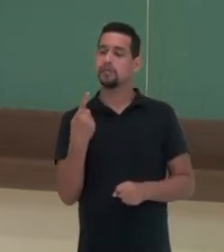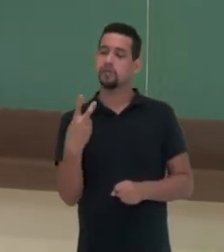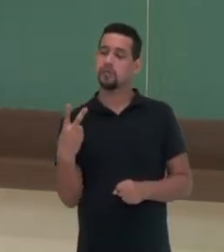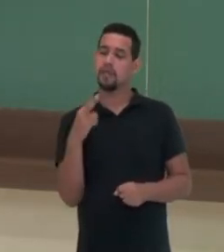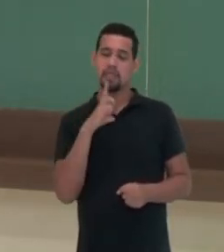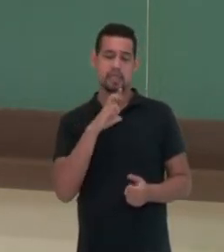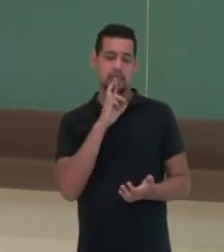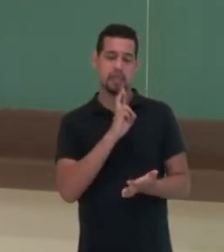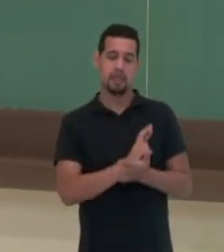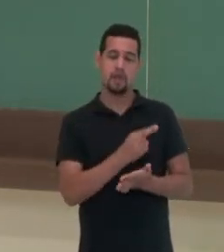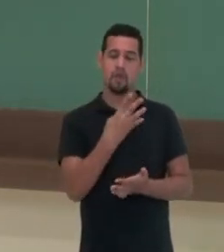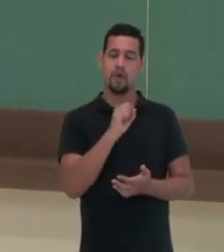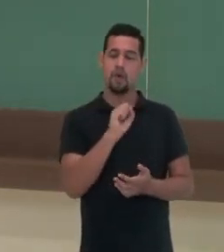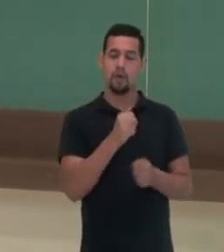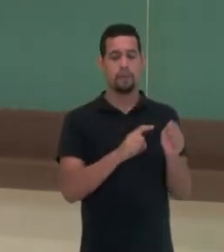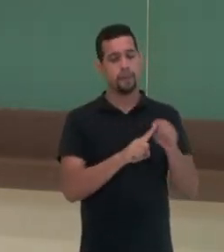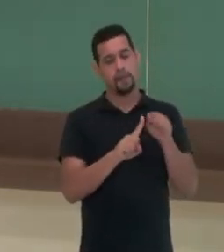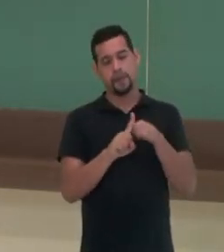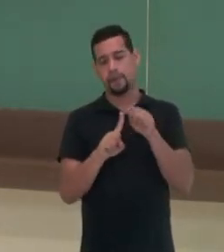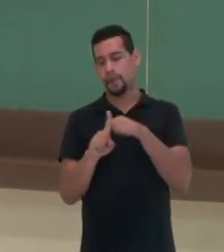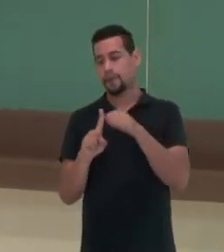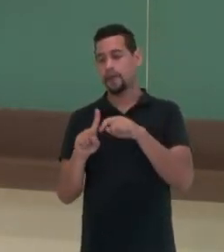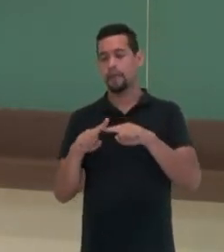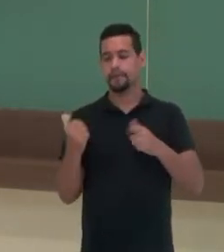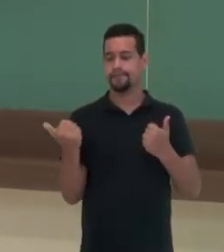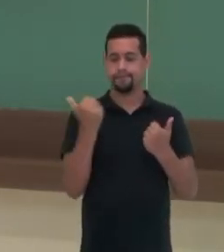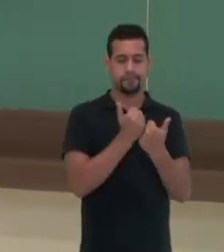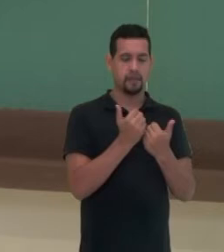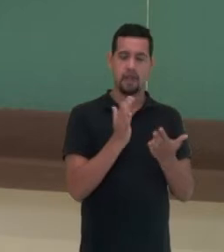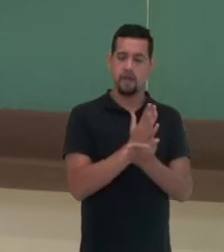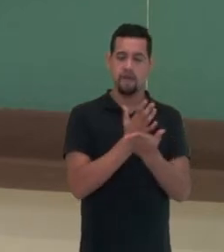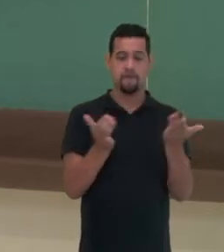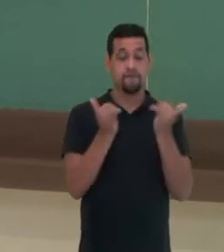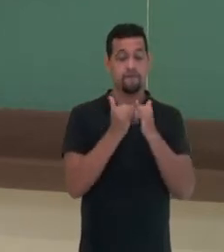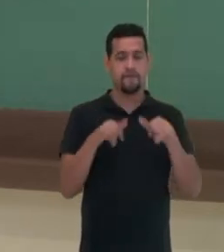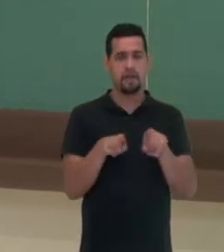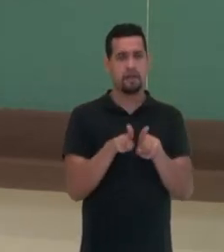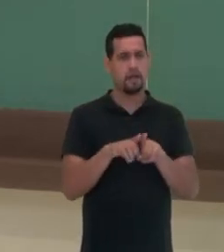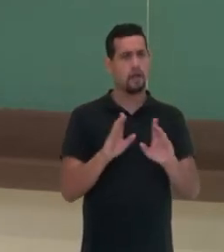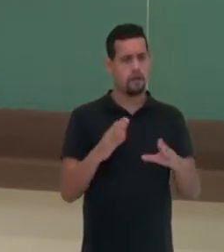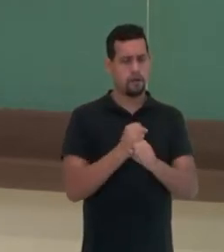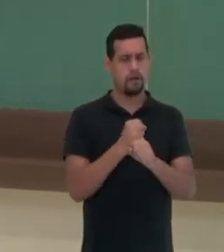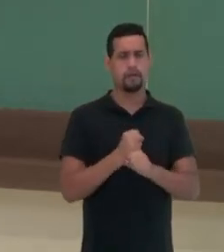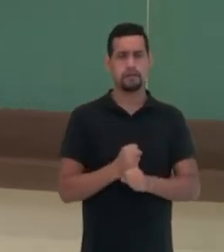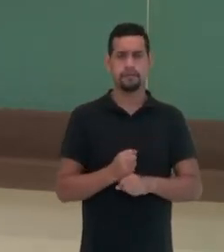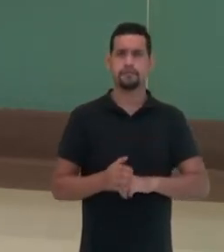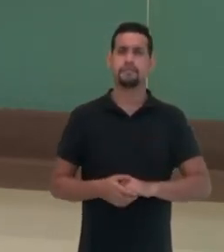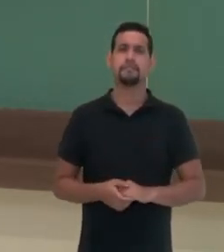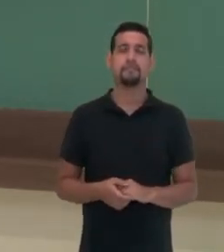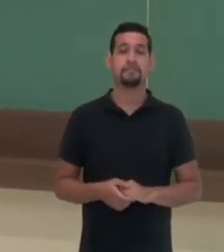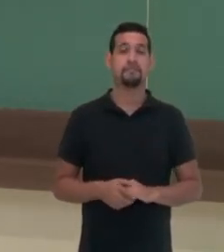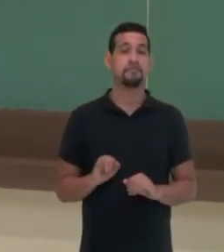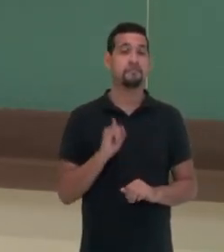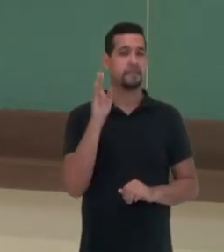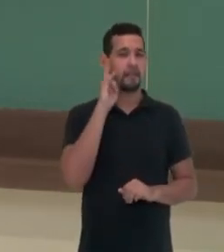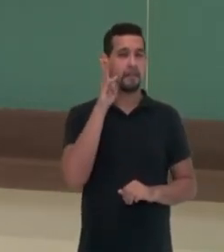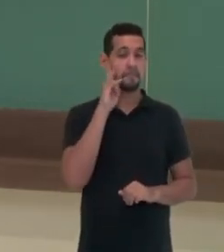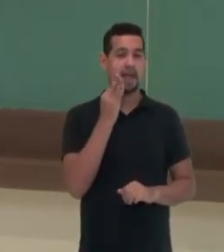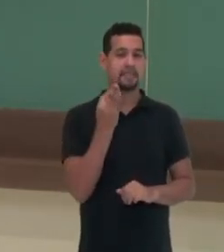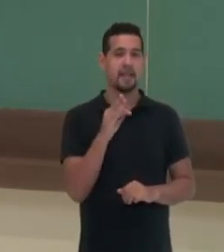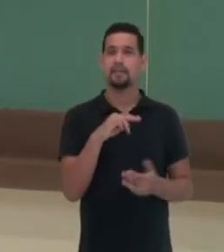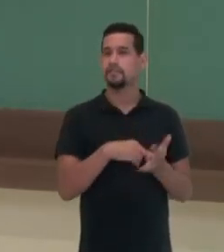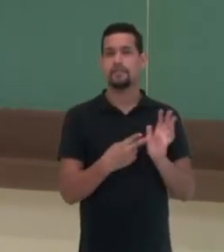tenho 48 meses. Então substitua essas informações aqui na conta, tá bom? Então lembrando que a taxa não